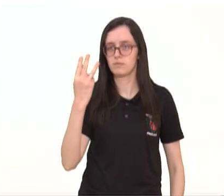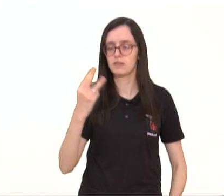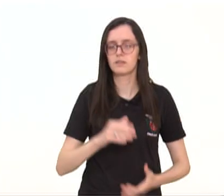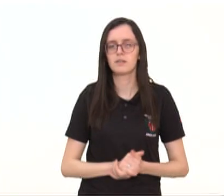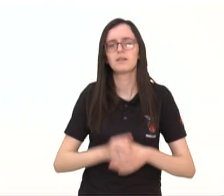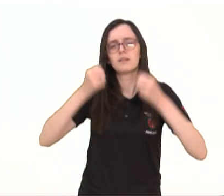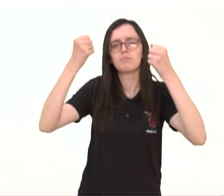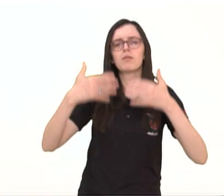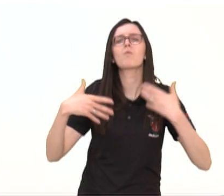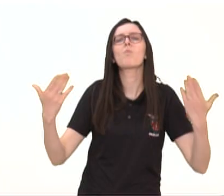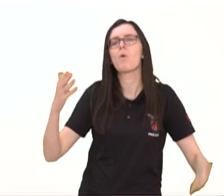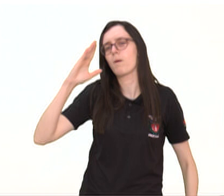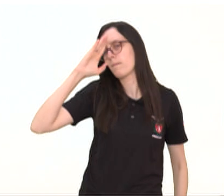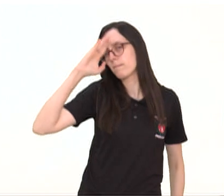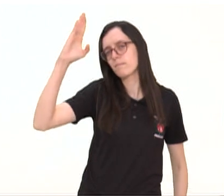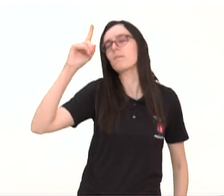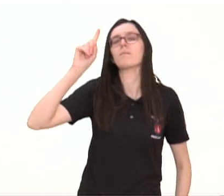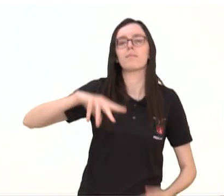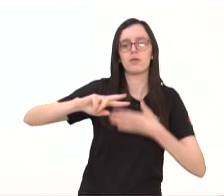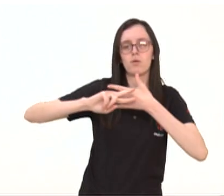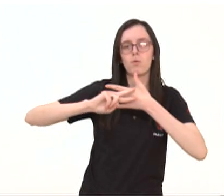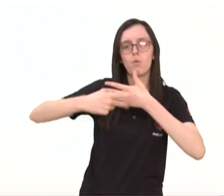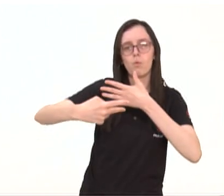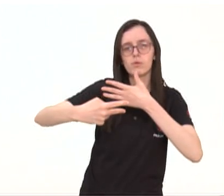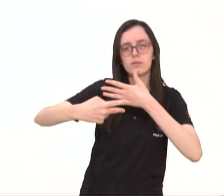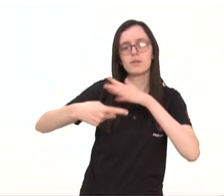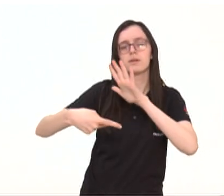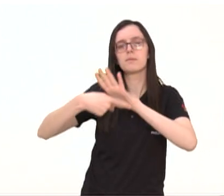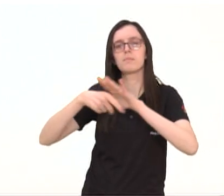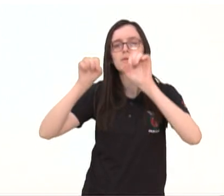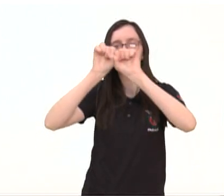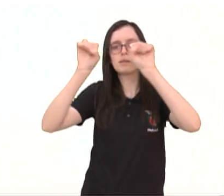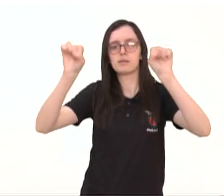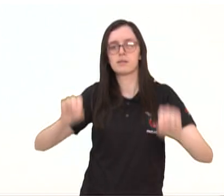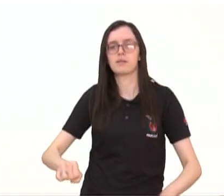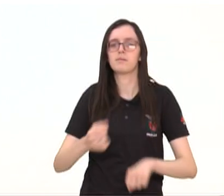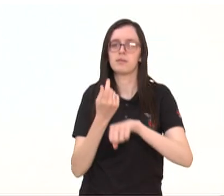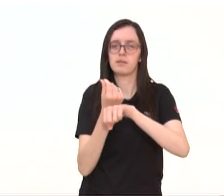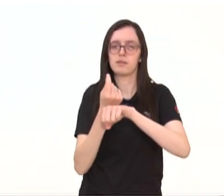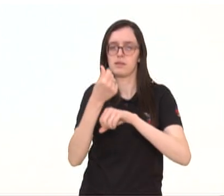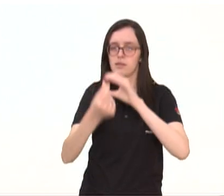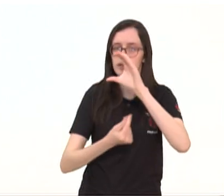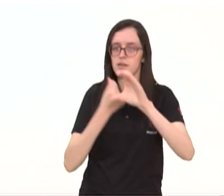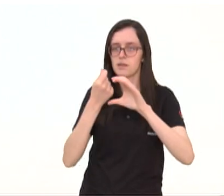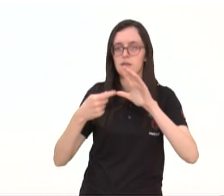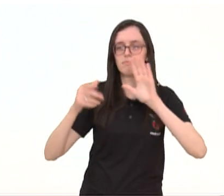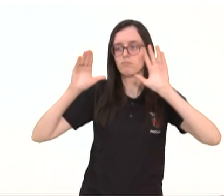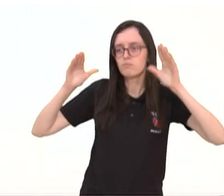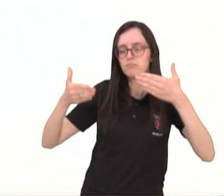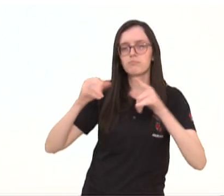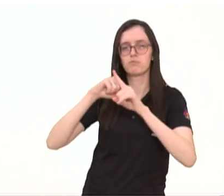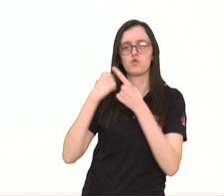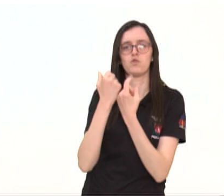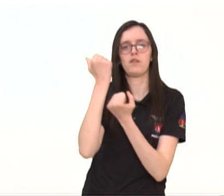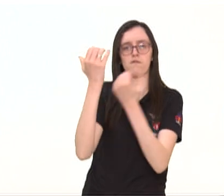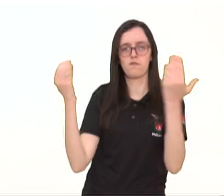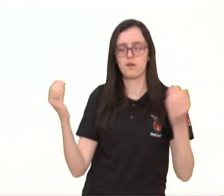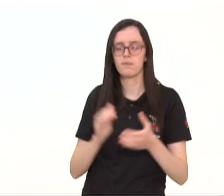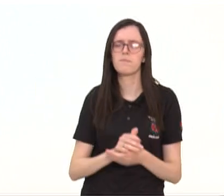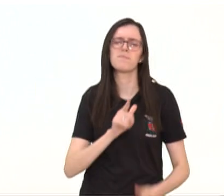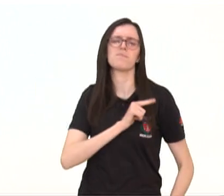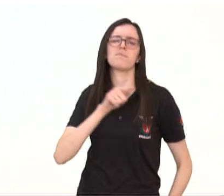explique quais são as principais consequências do sistema capitalista para as sociedades. Né? Aí